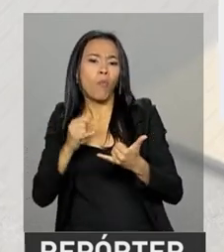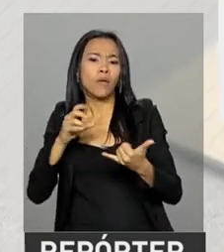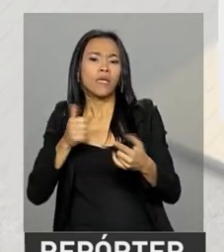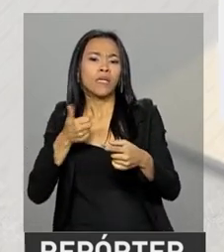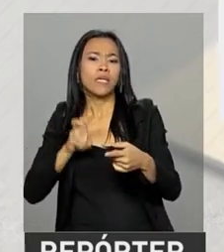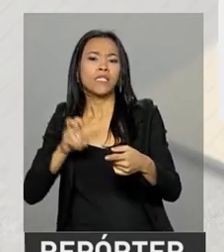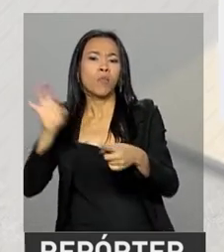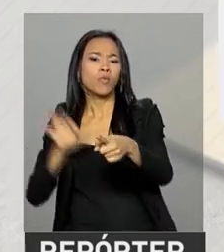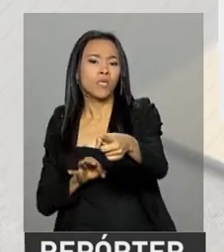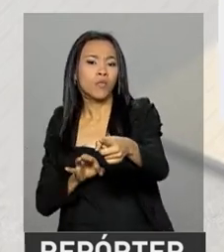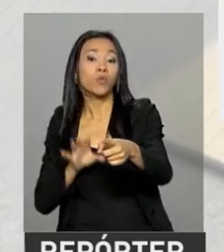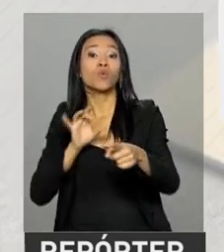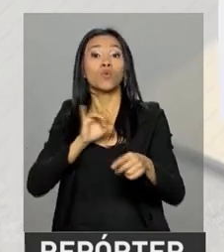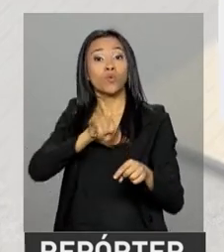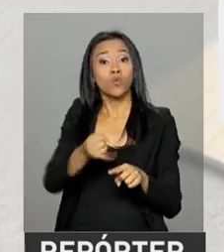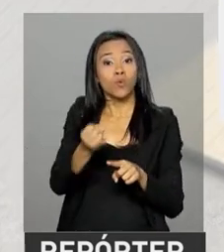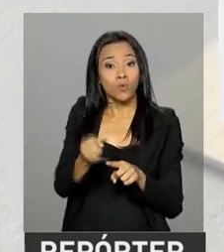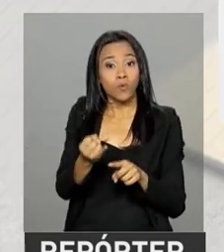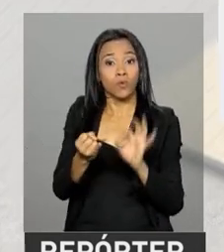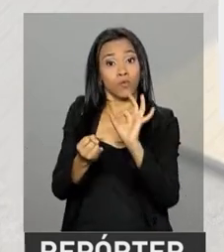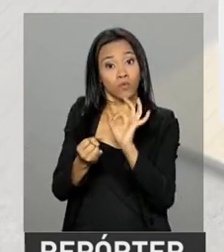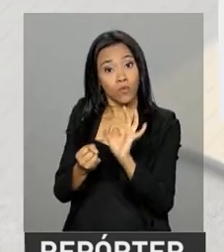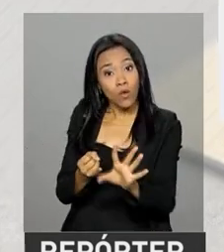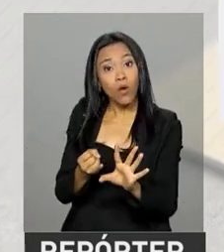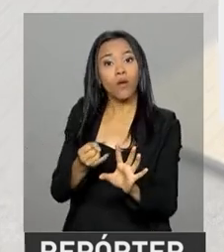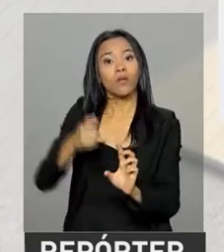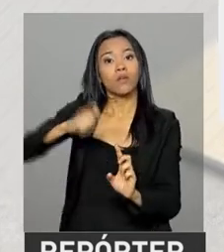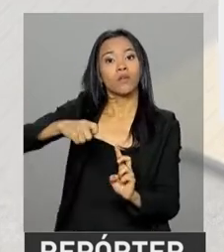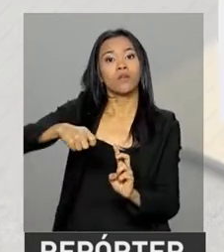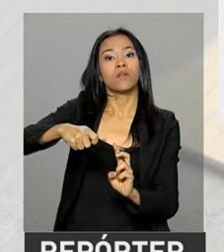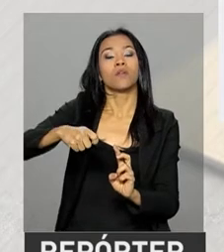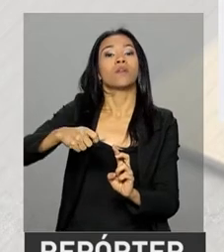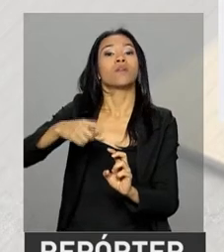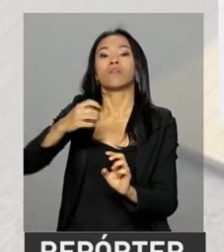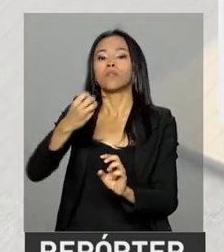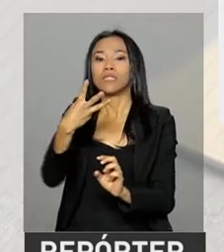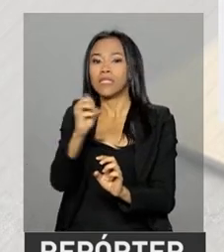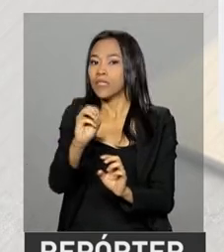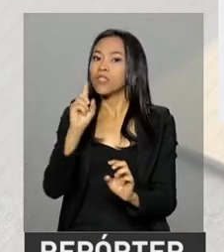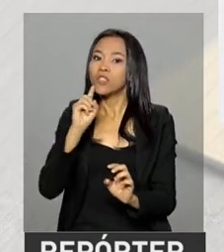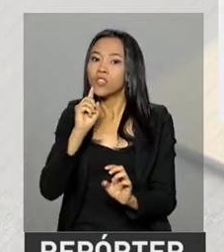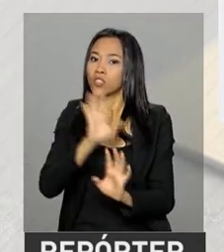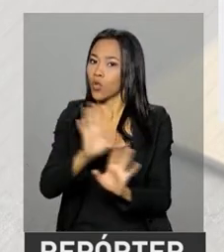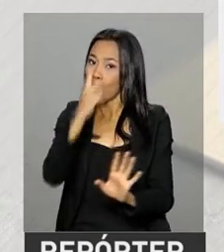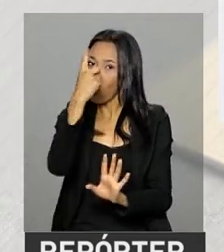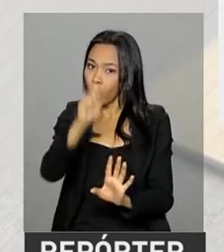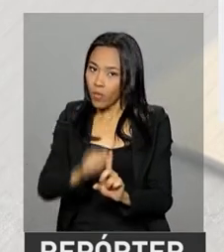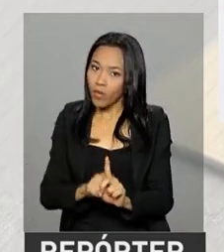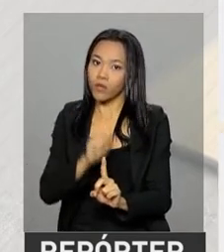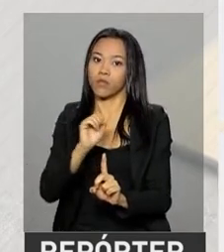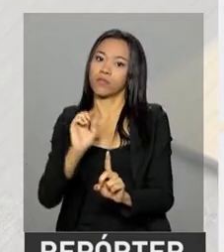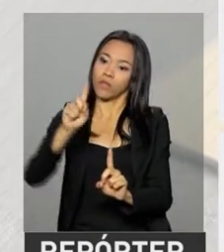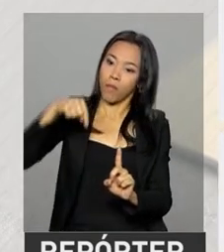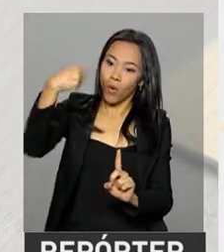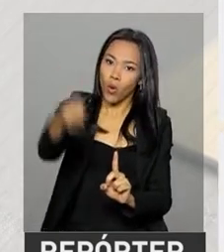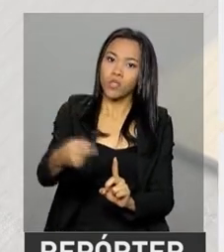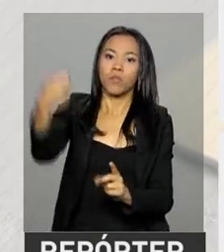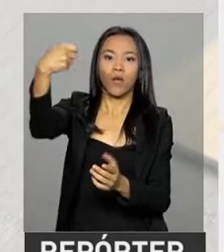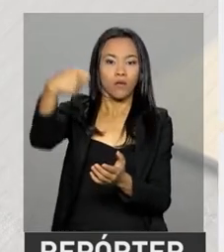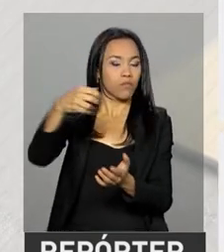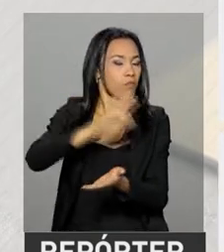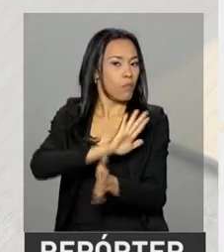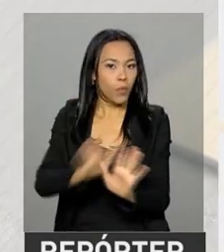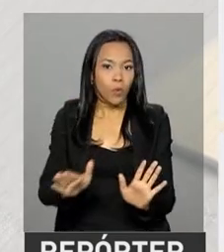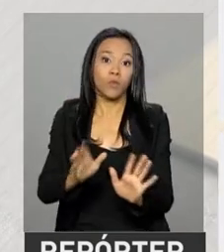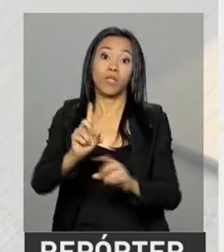podem ser cobrados sobre o restante por mais 30 dias ou seja na próxima fatura a dívida